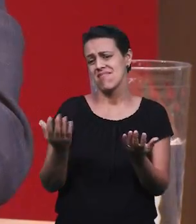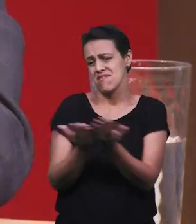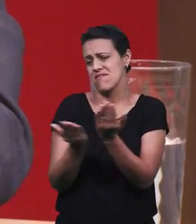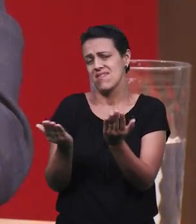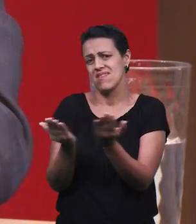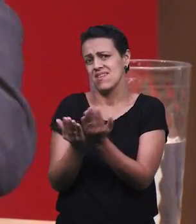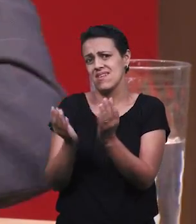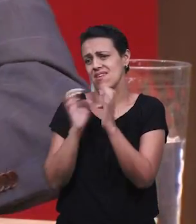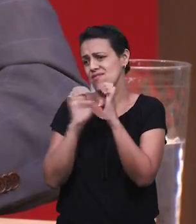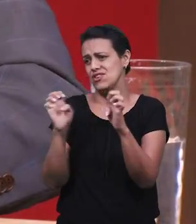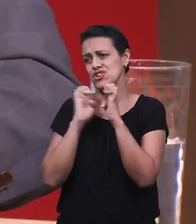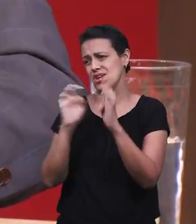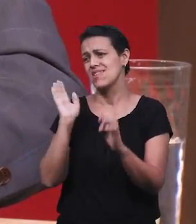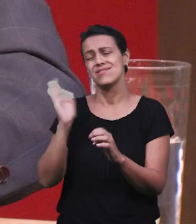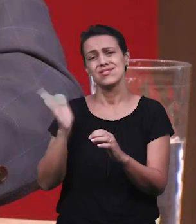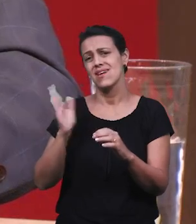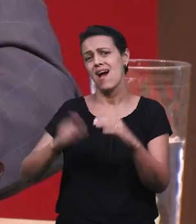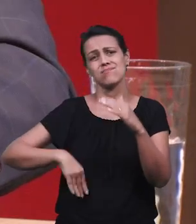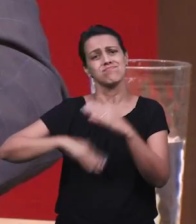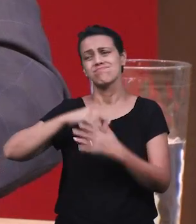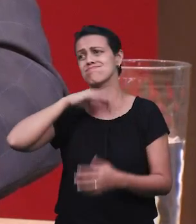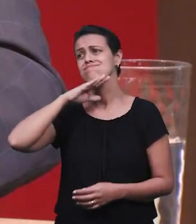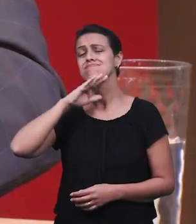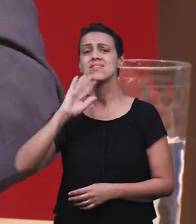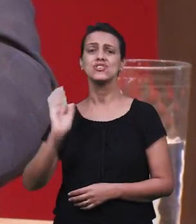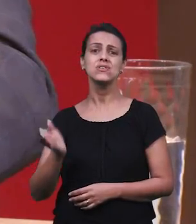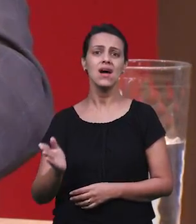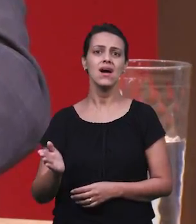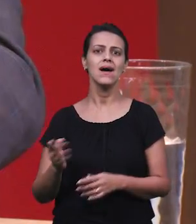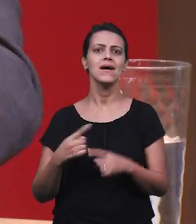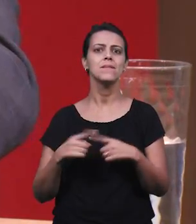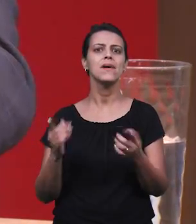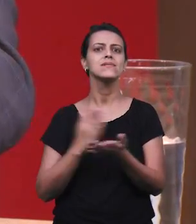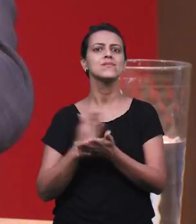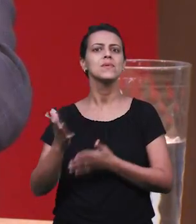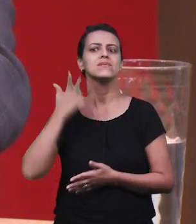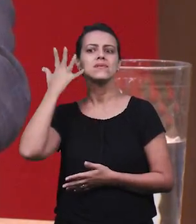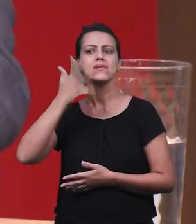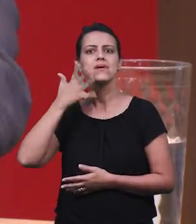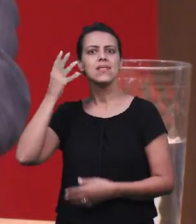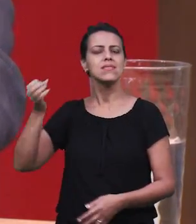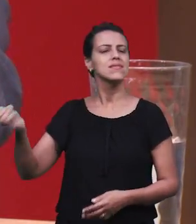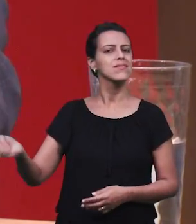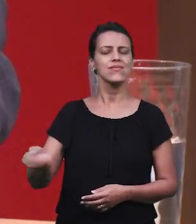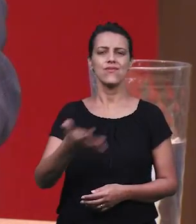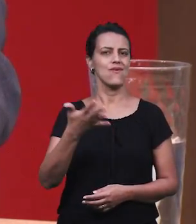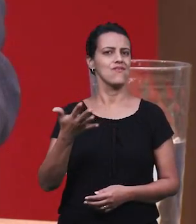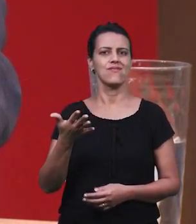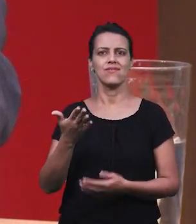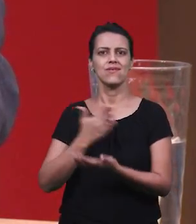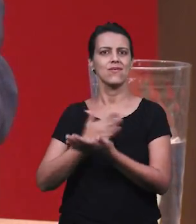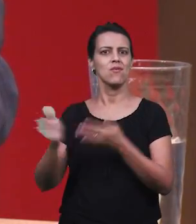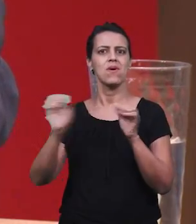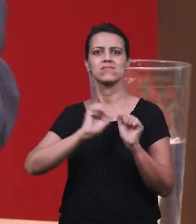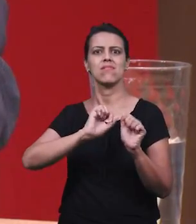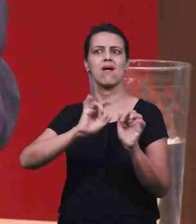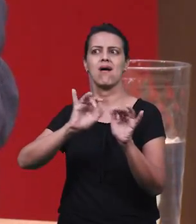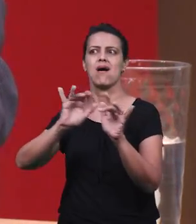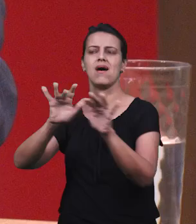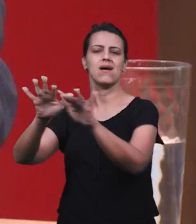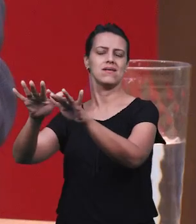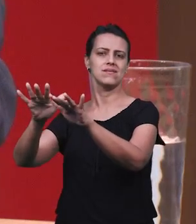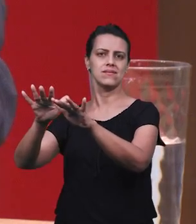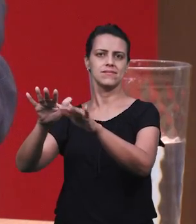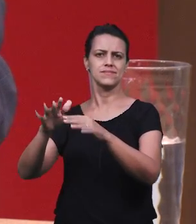ao evangelho, né? Essa mensagem nova, ela começou a penetrar. E na oportunidade, GDUT fez